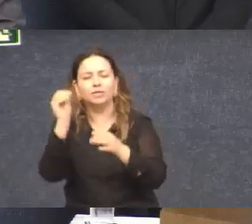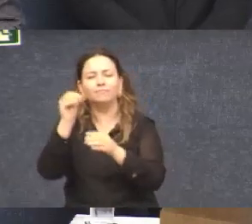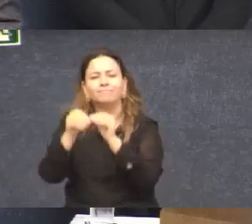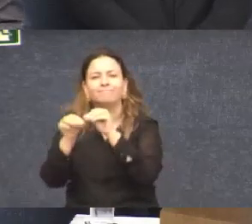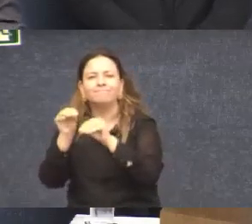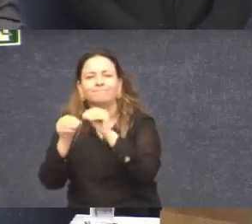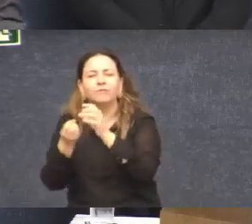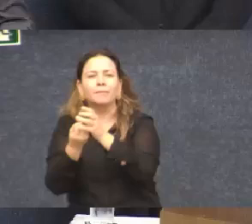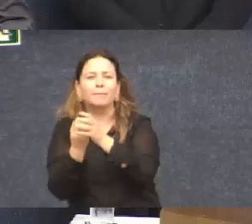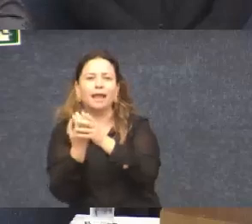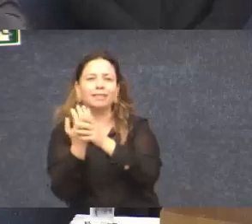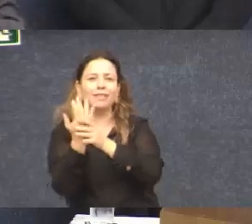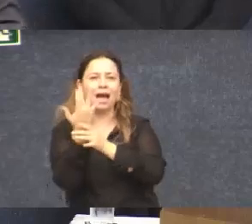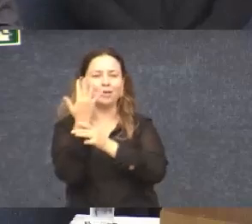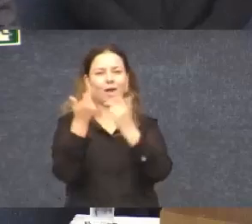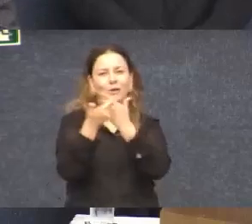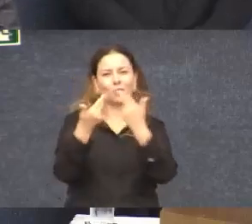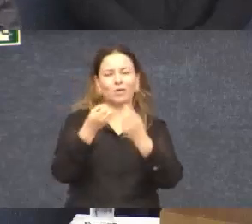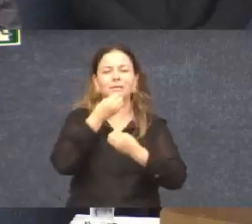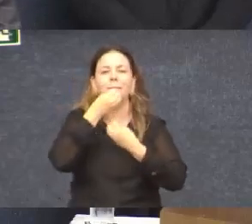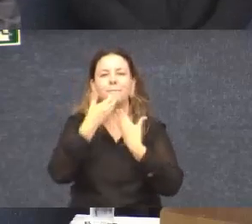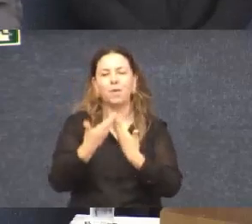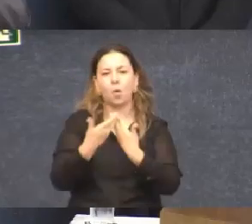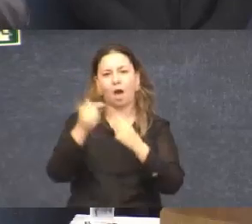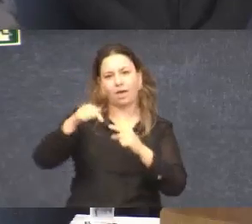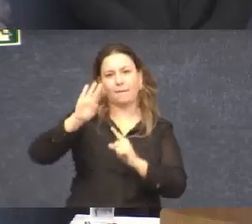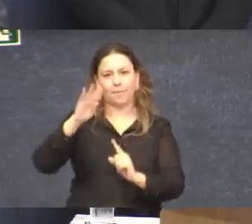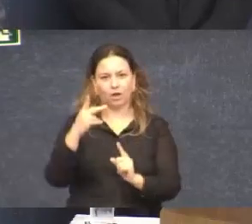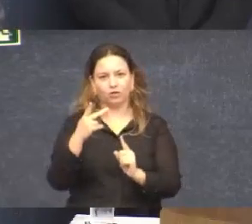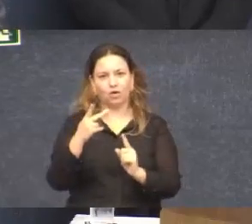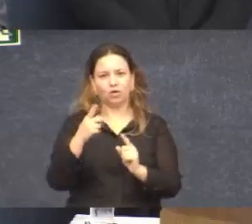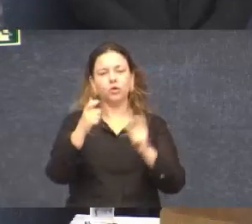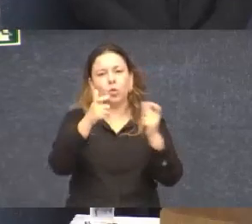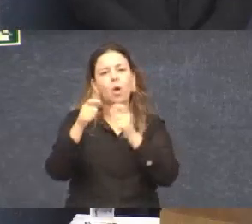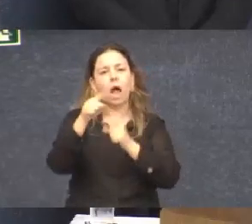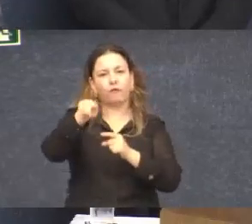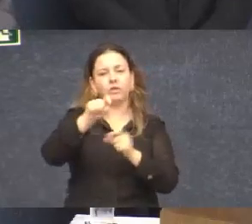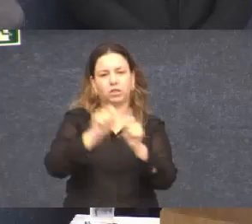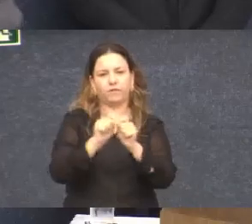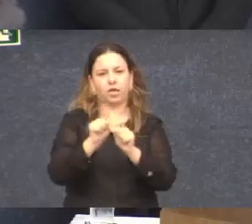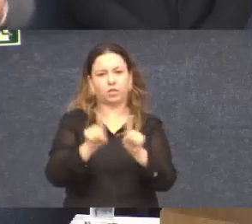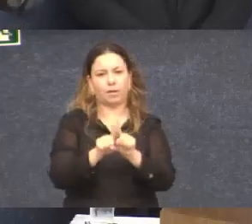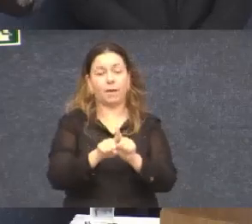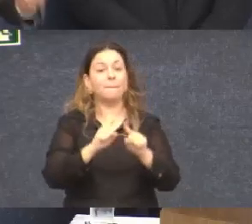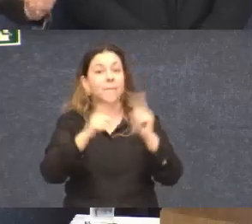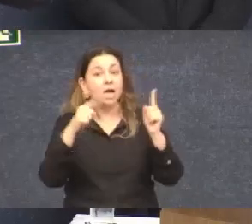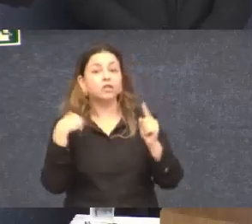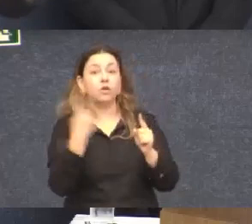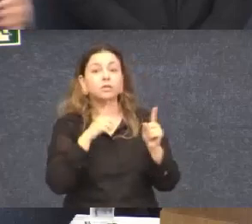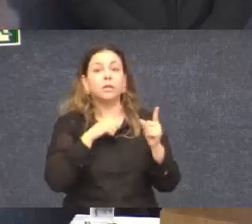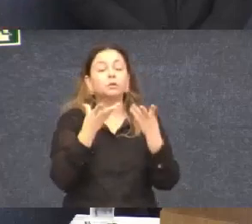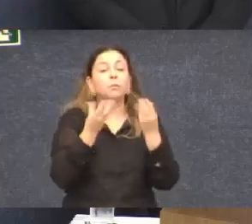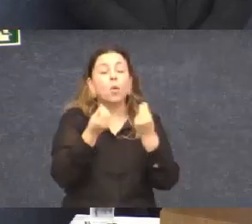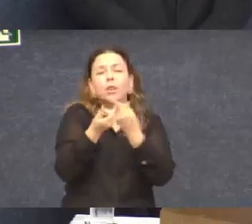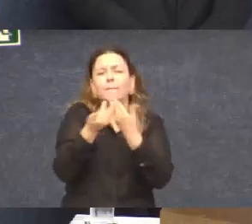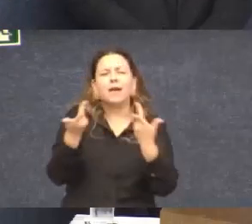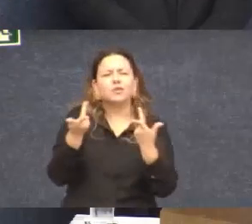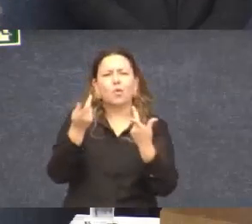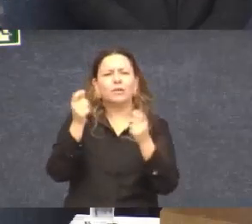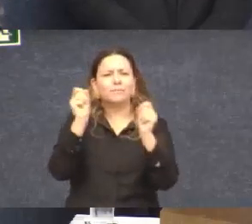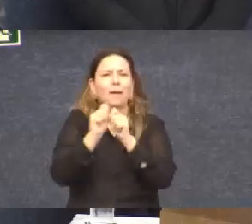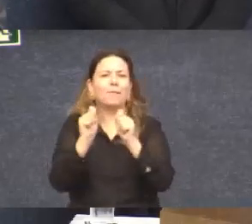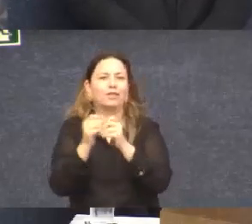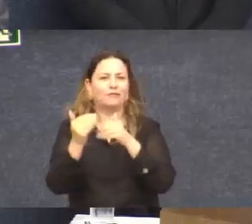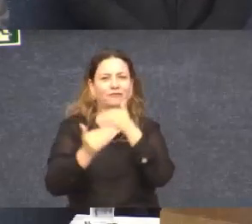aqui nessa terra, em Belo Horizonte, onde vocês atuam. Mas nós temos ainda muito mais sementes para